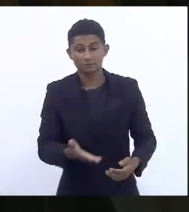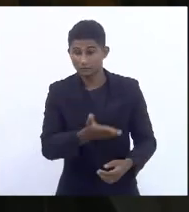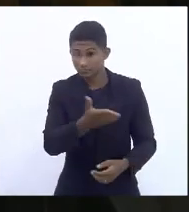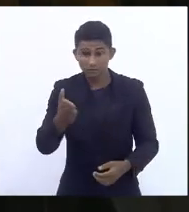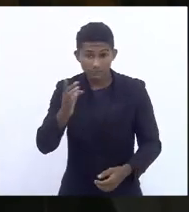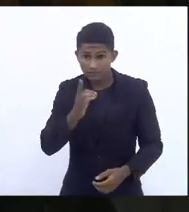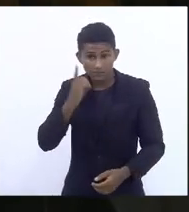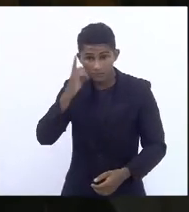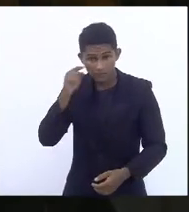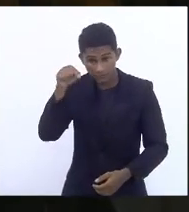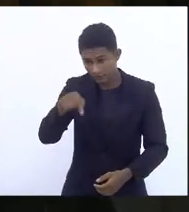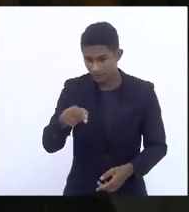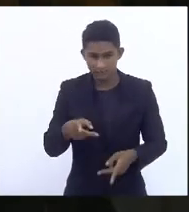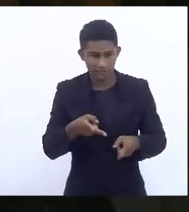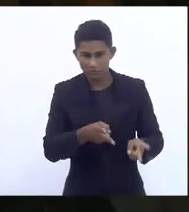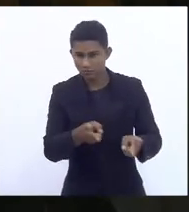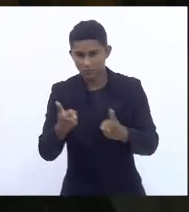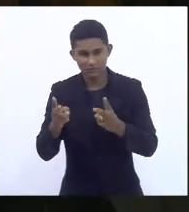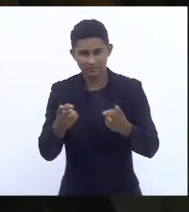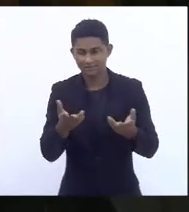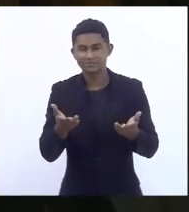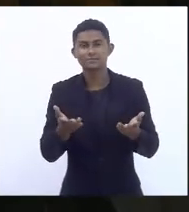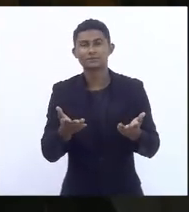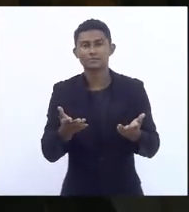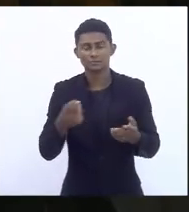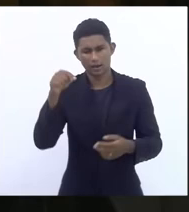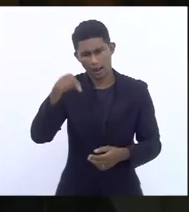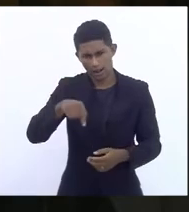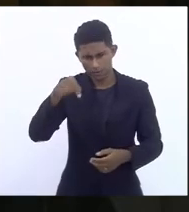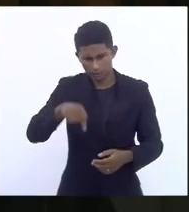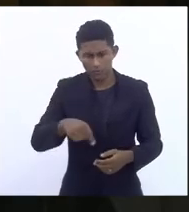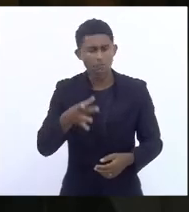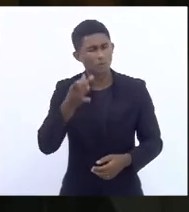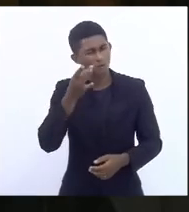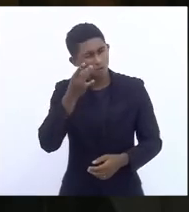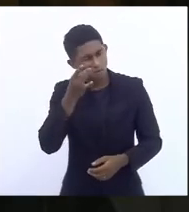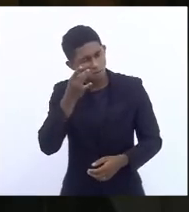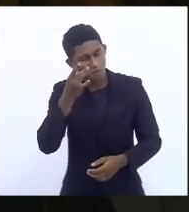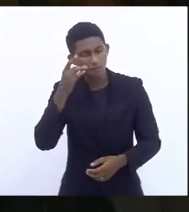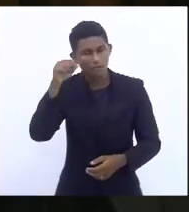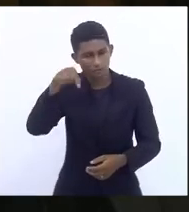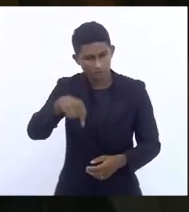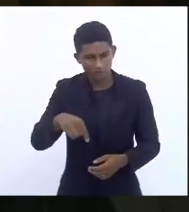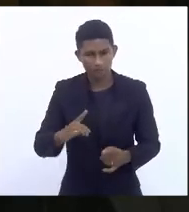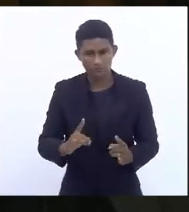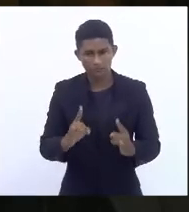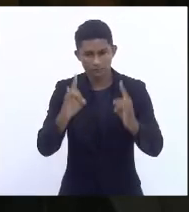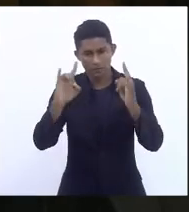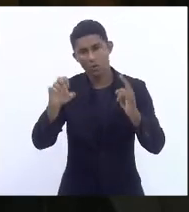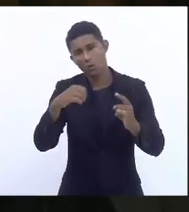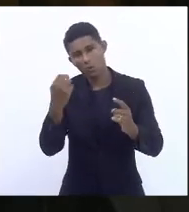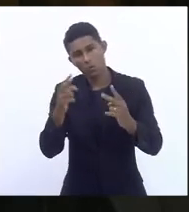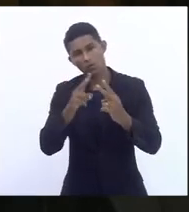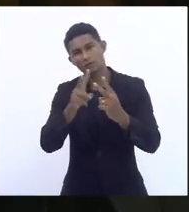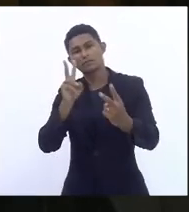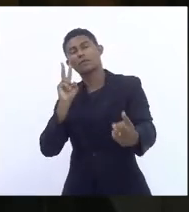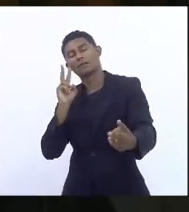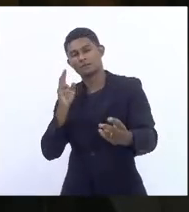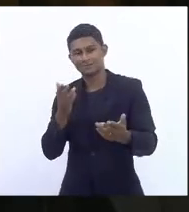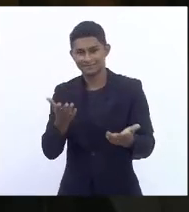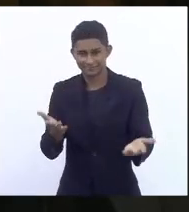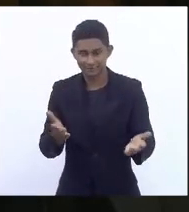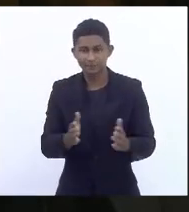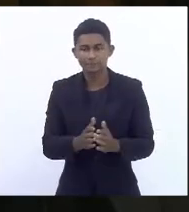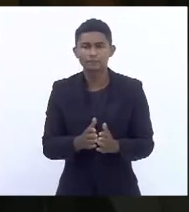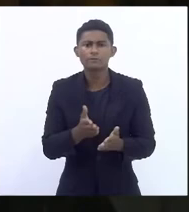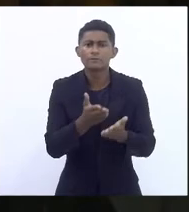deputados que permanecem em plenário, seja aqui no plenário do edifício Lúcio Costa, seja no plenário virtual,